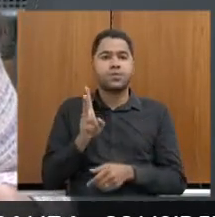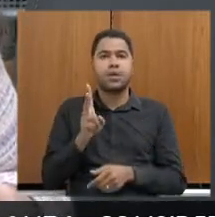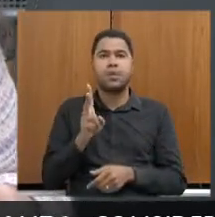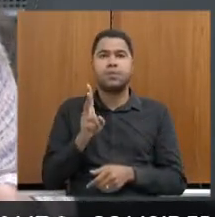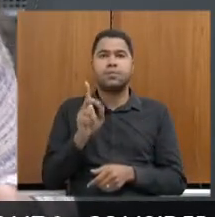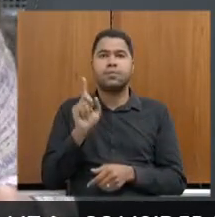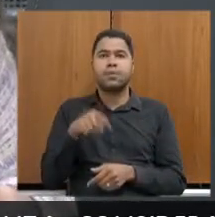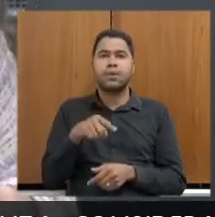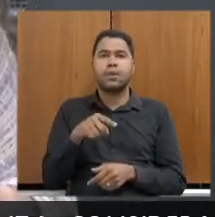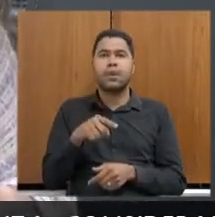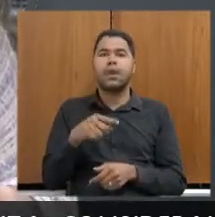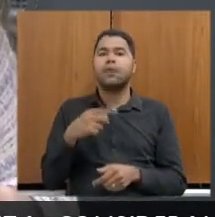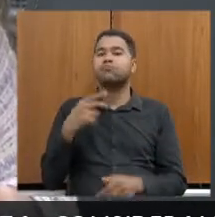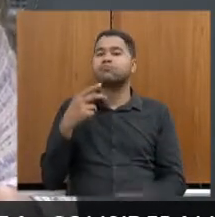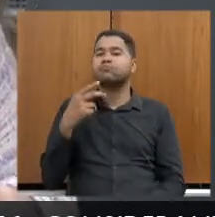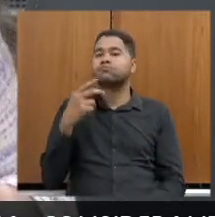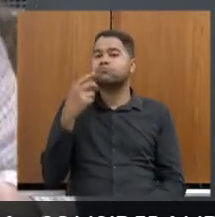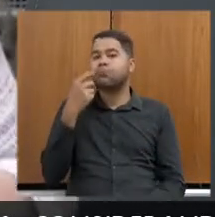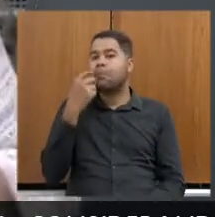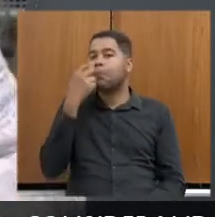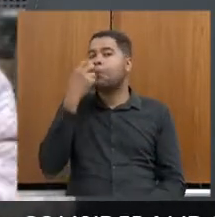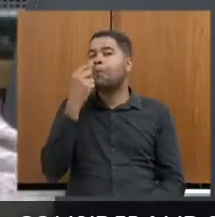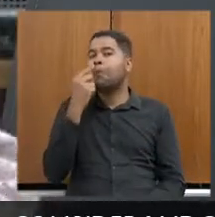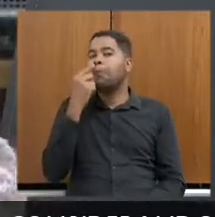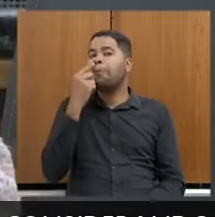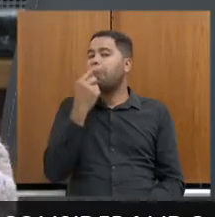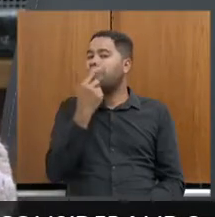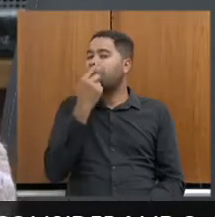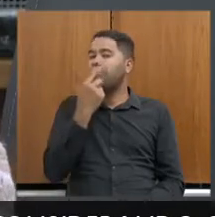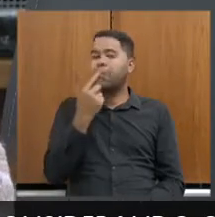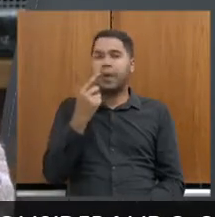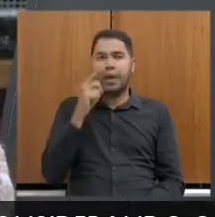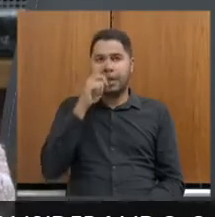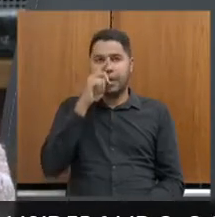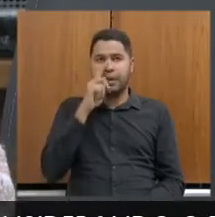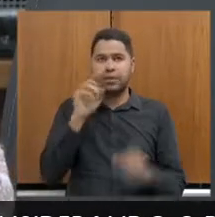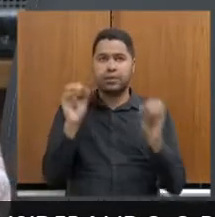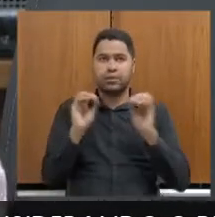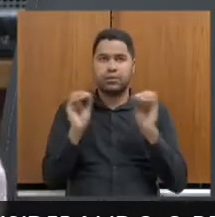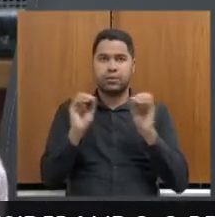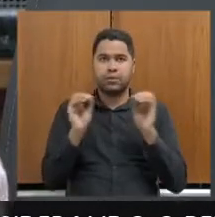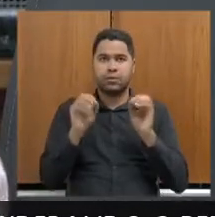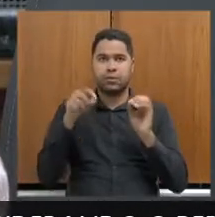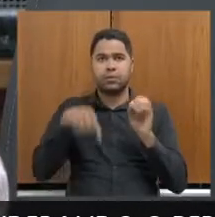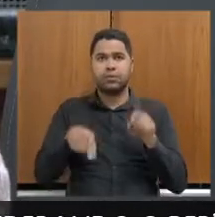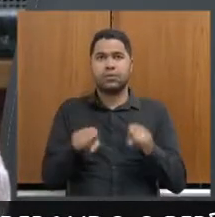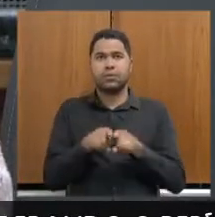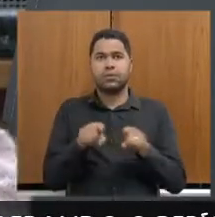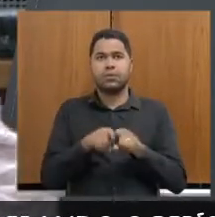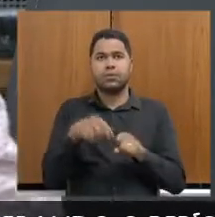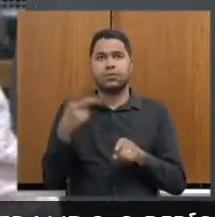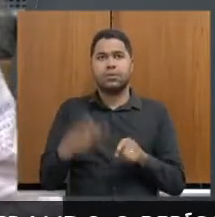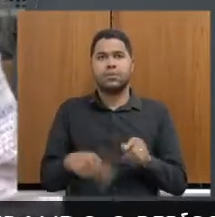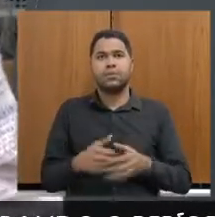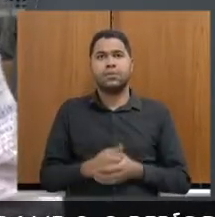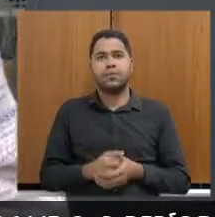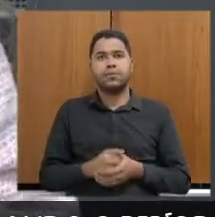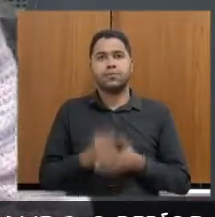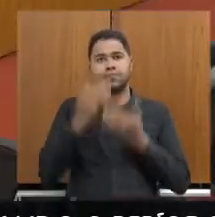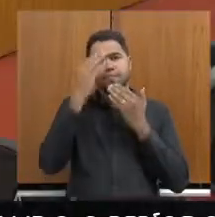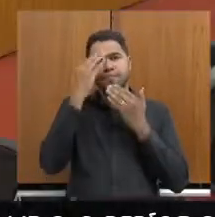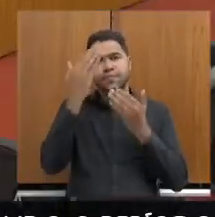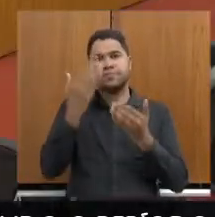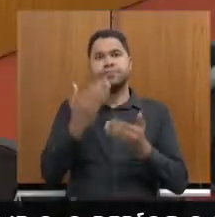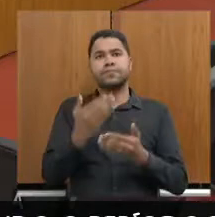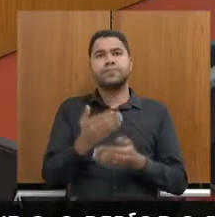constantemente para não colocar em risco as pessoas que estão conosco aqui também nessa comissão muito